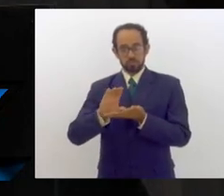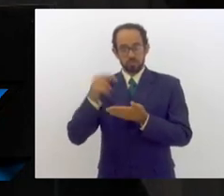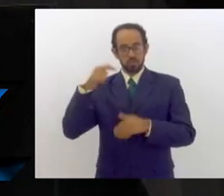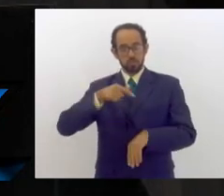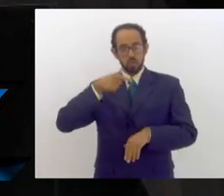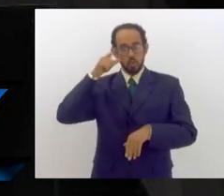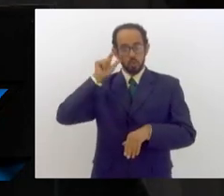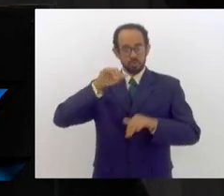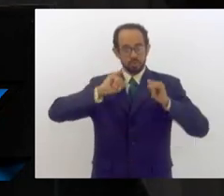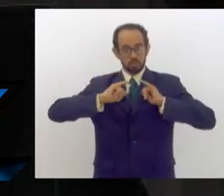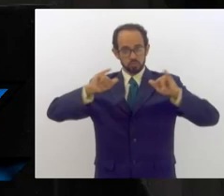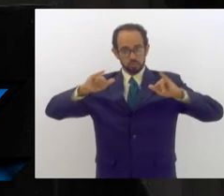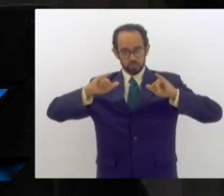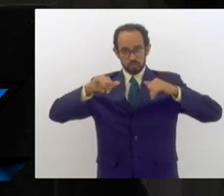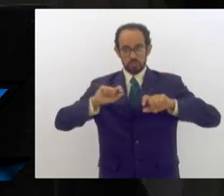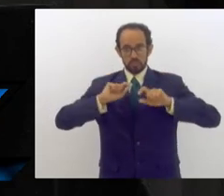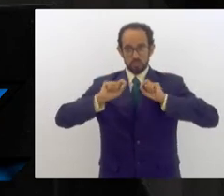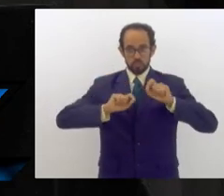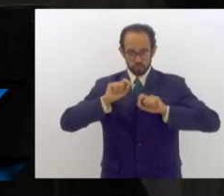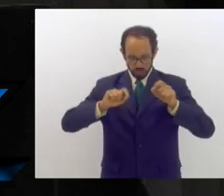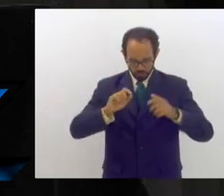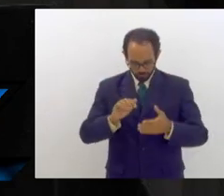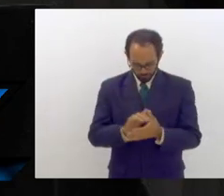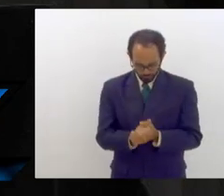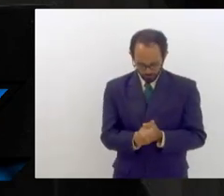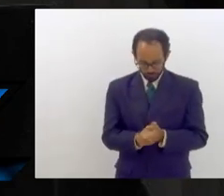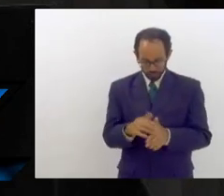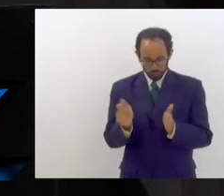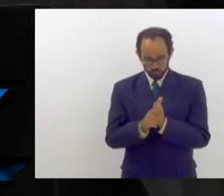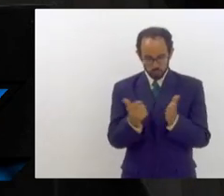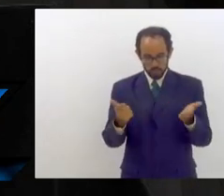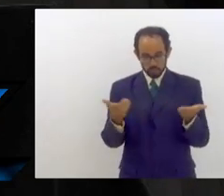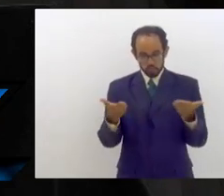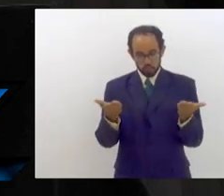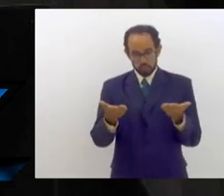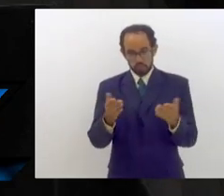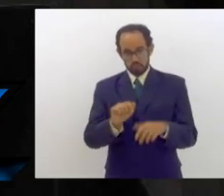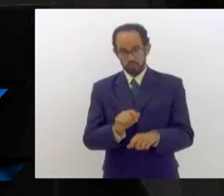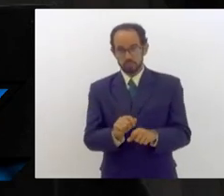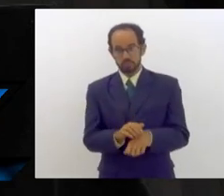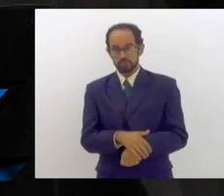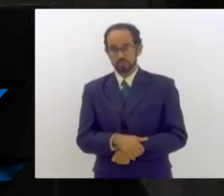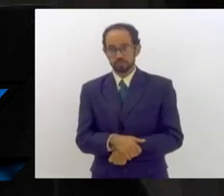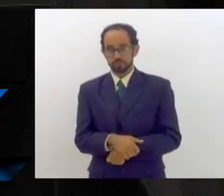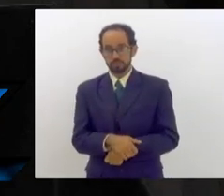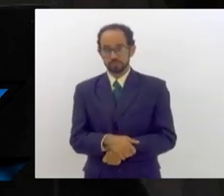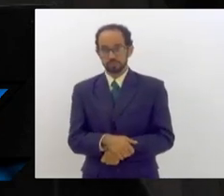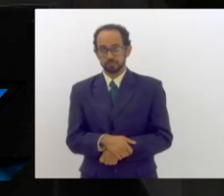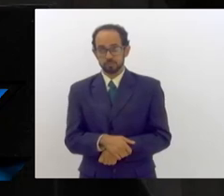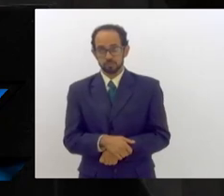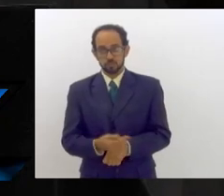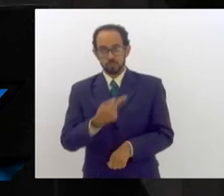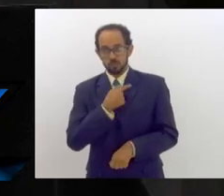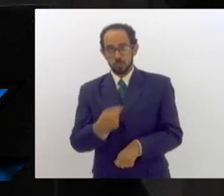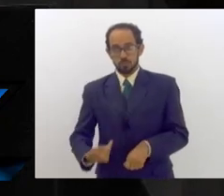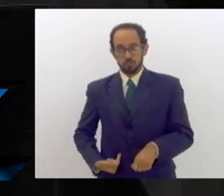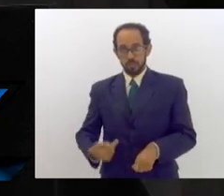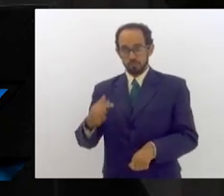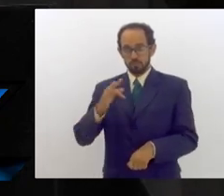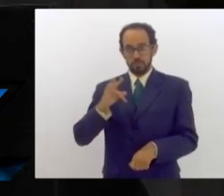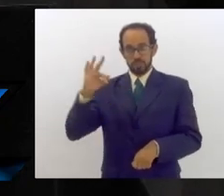no final do dia e dos jornais de hoje Como o governo federal